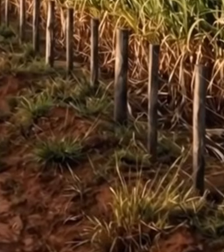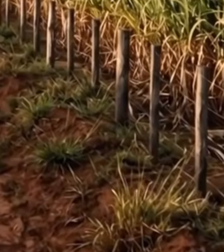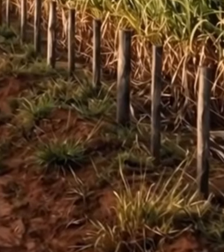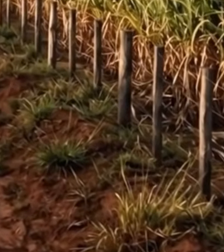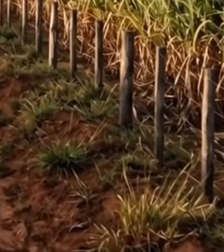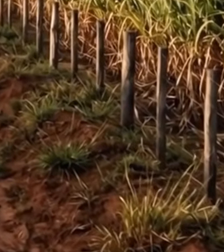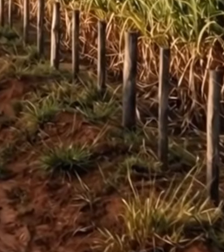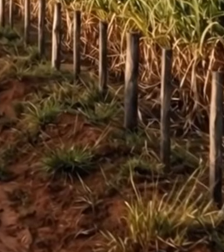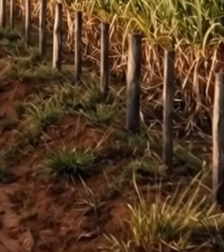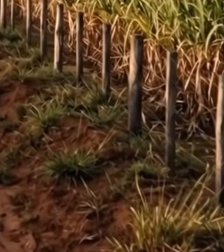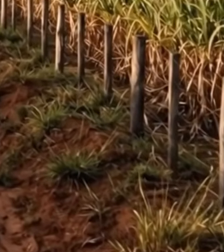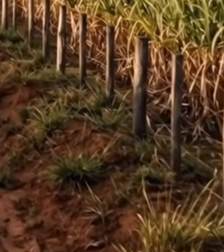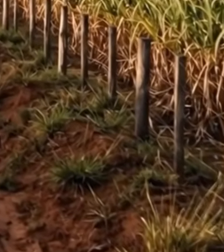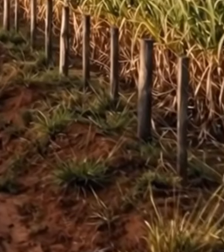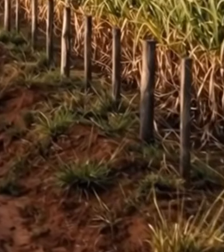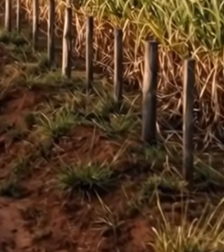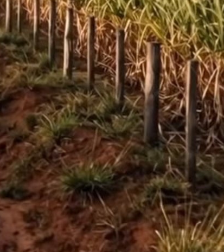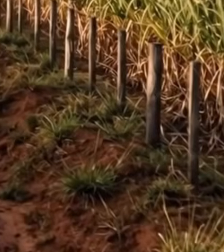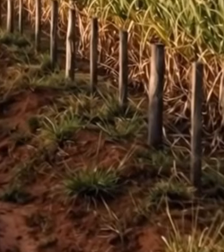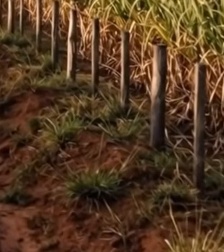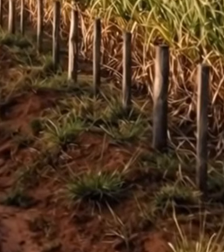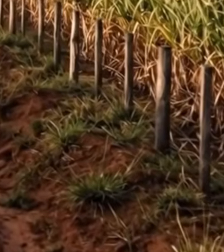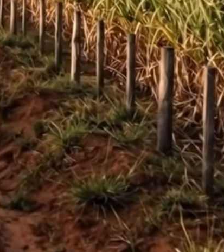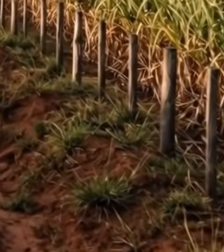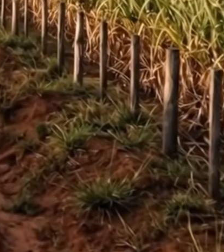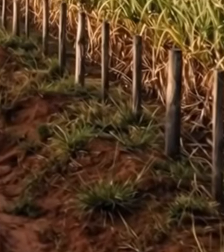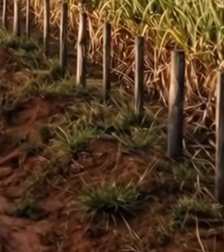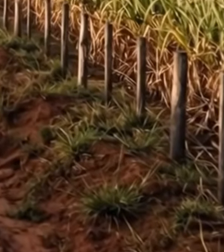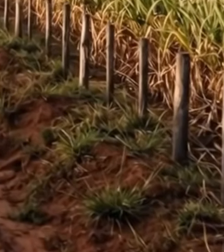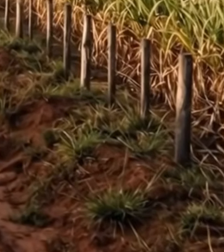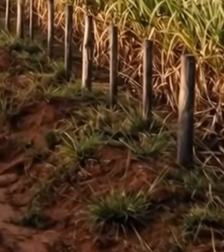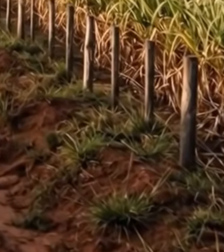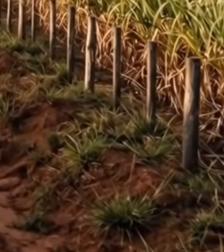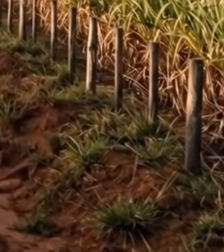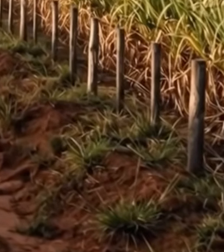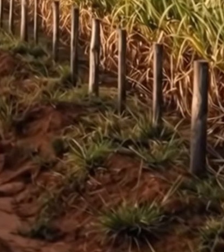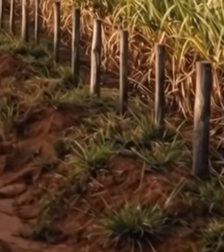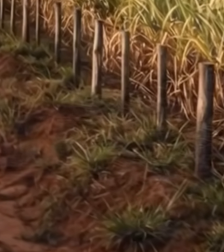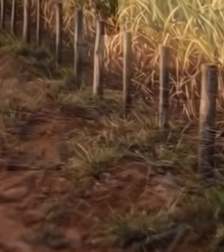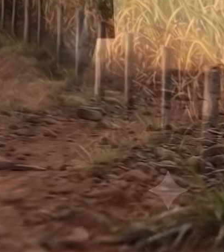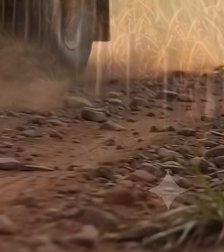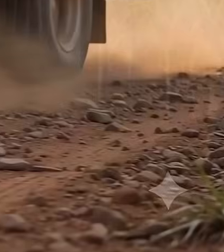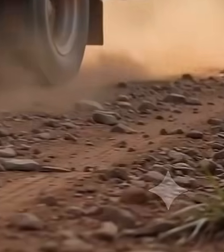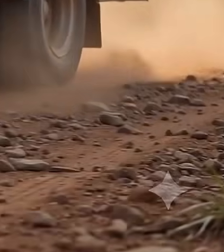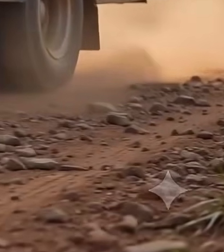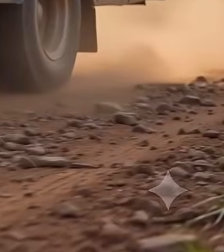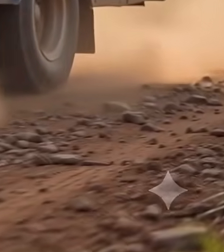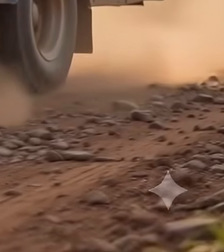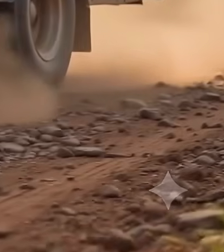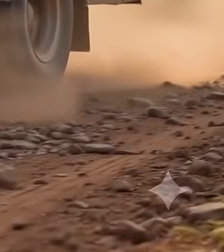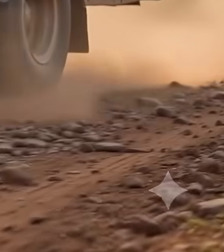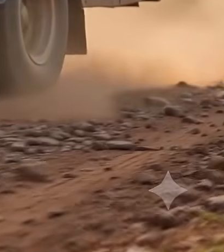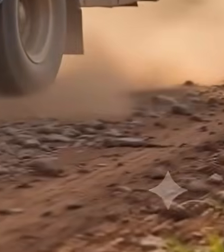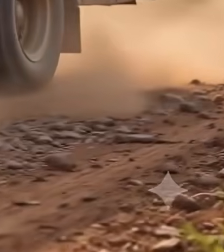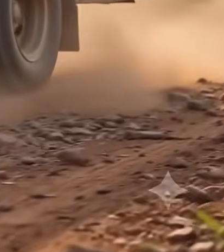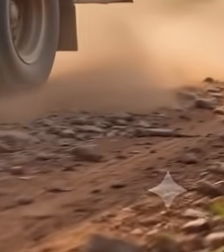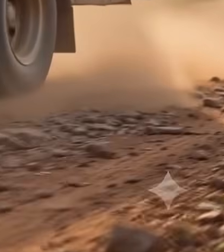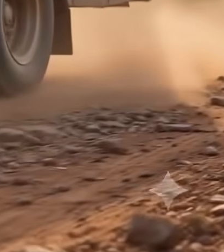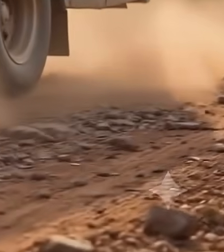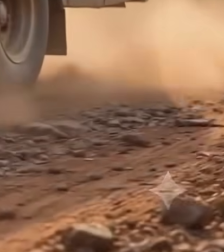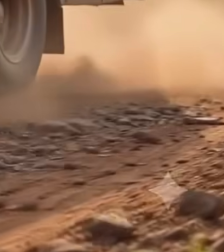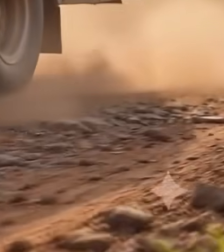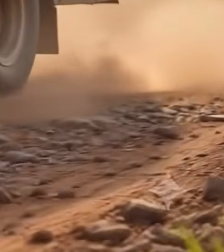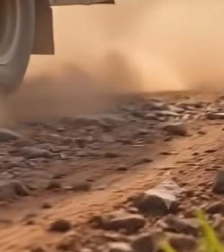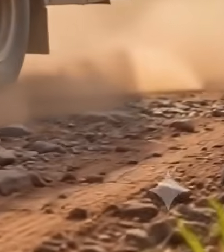Hoje só resta a saudade da estrada que existia e daquela